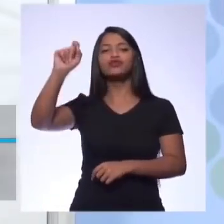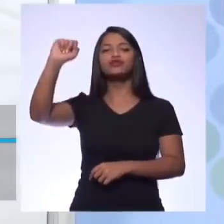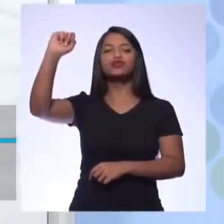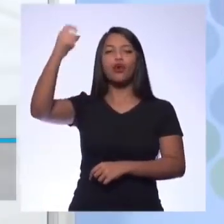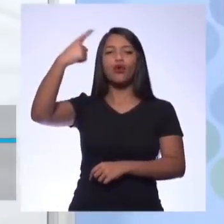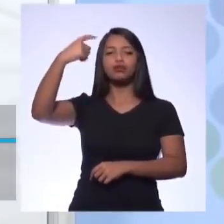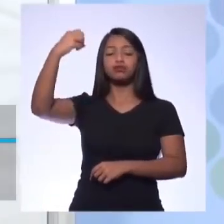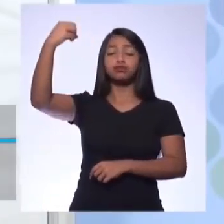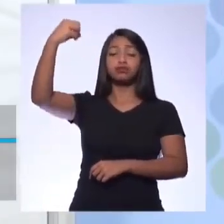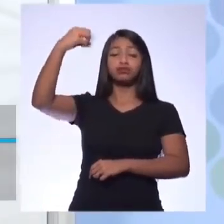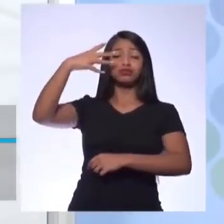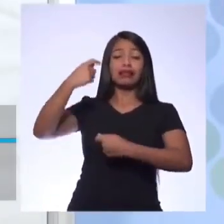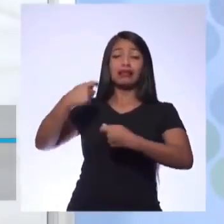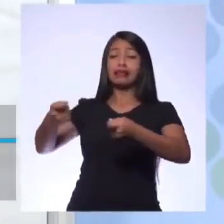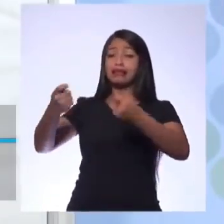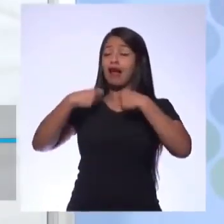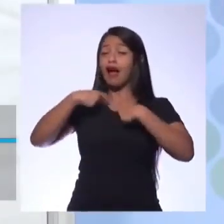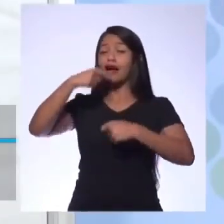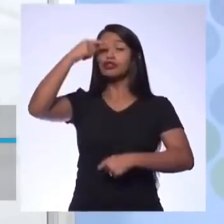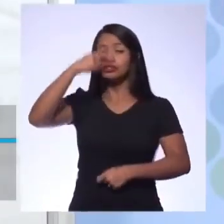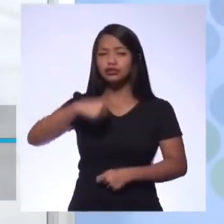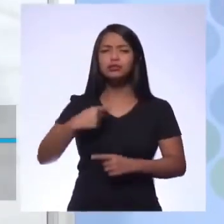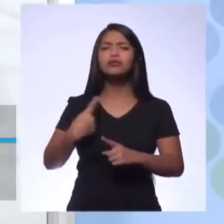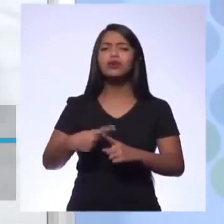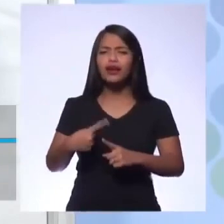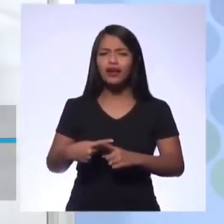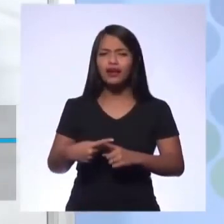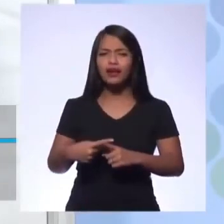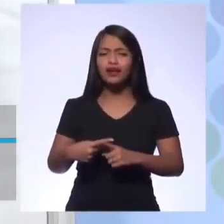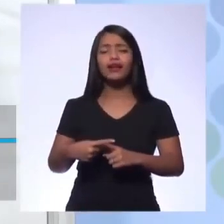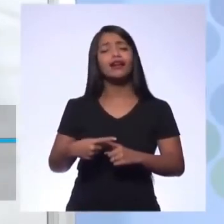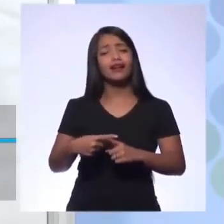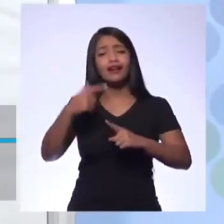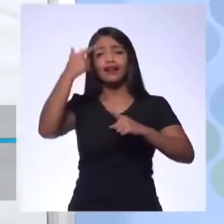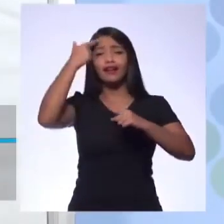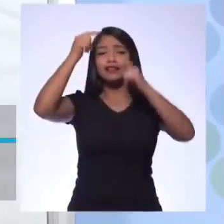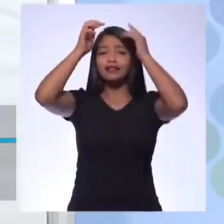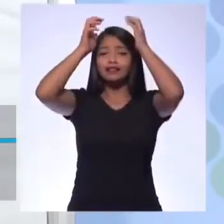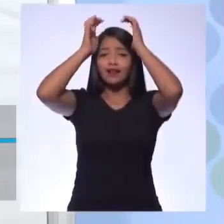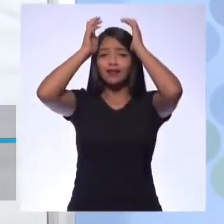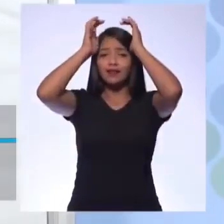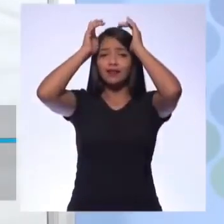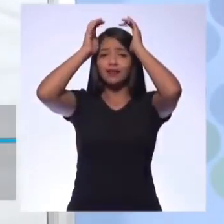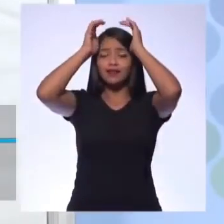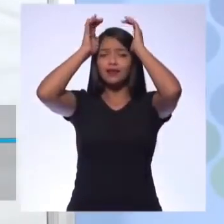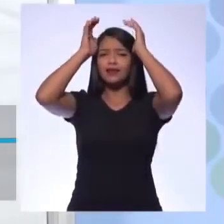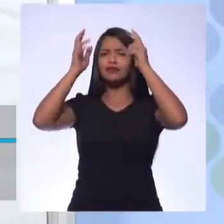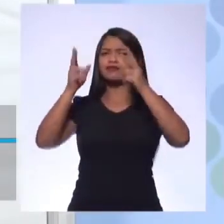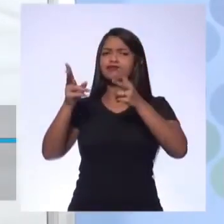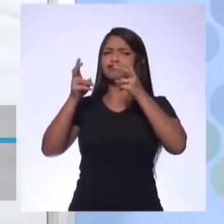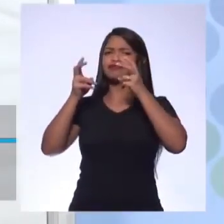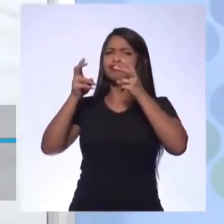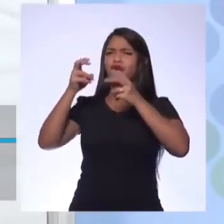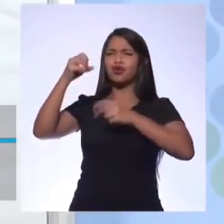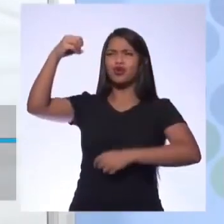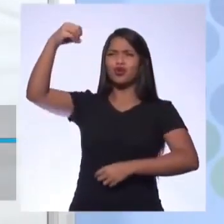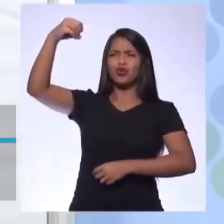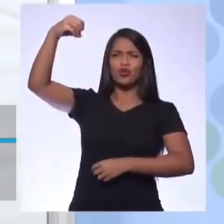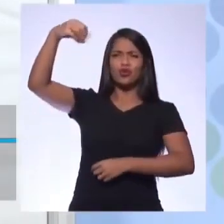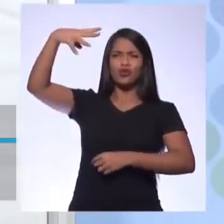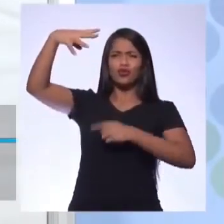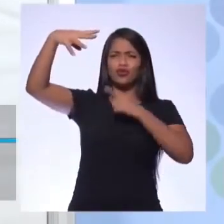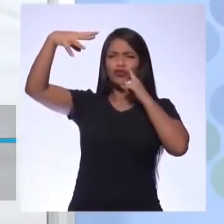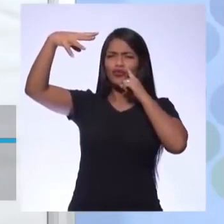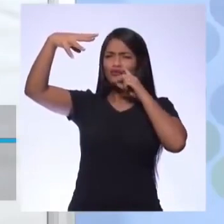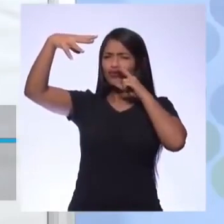espirra? Ora, é simplesmente porque o cérebro dessa pessoa percebeu que tem uma reação de luz muito intensa e ela